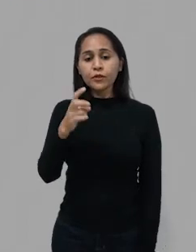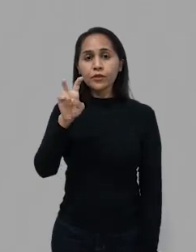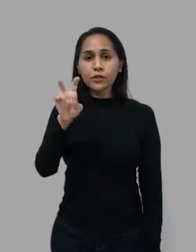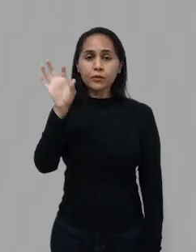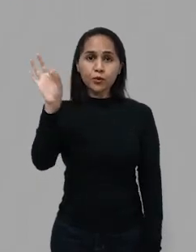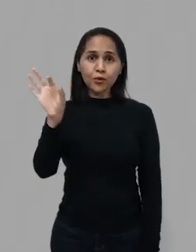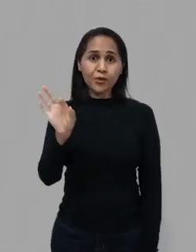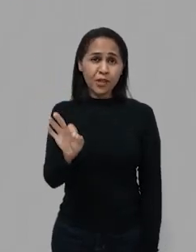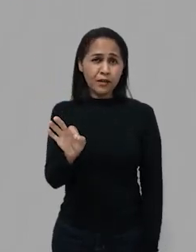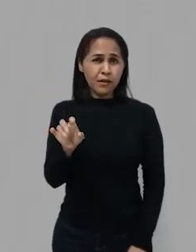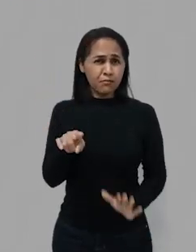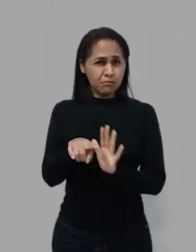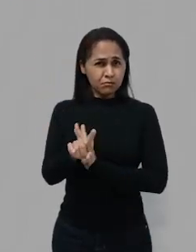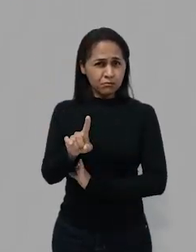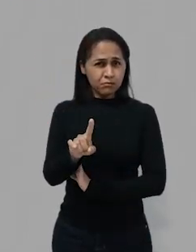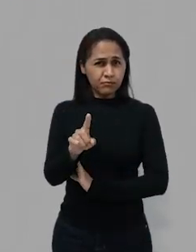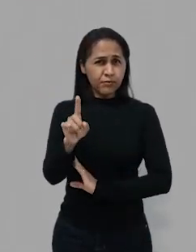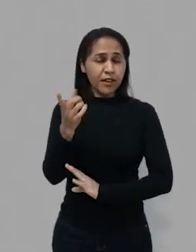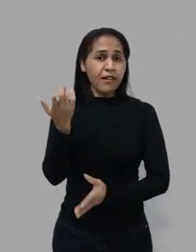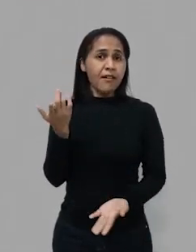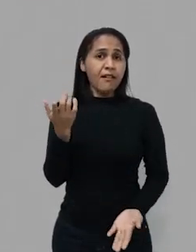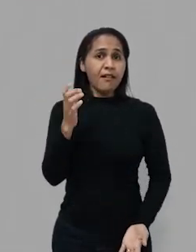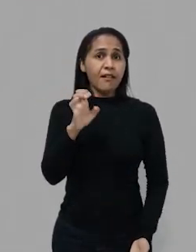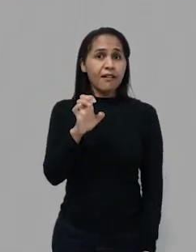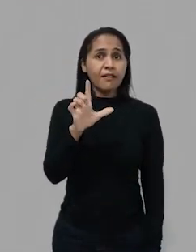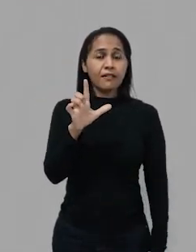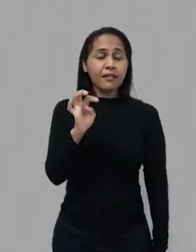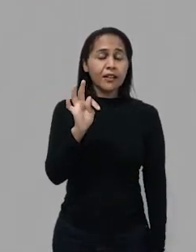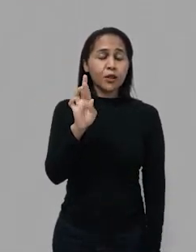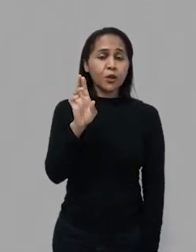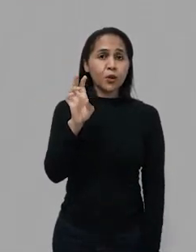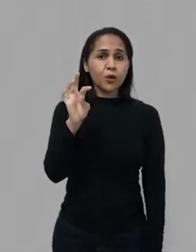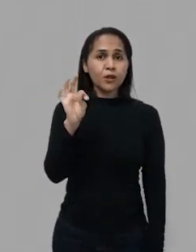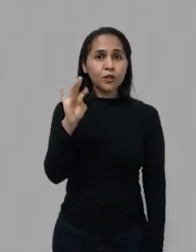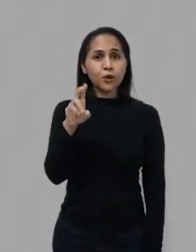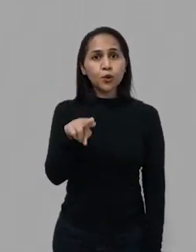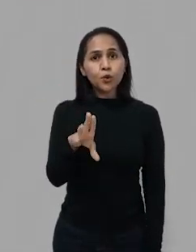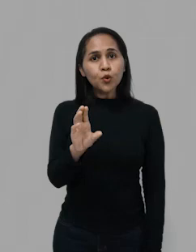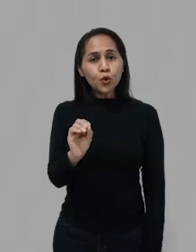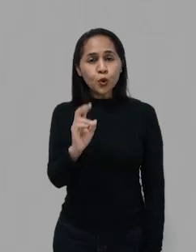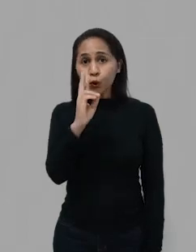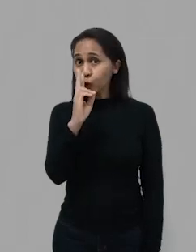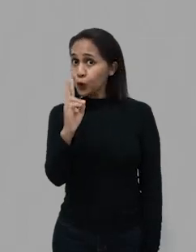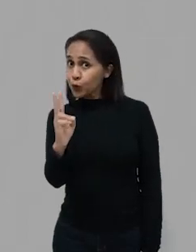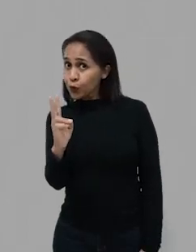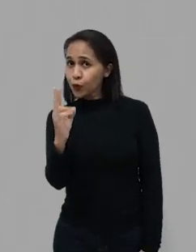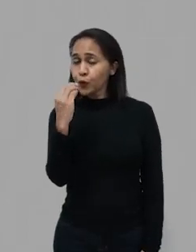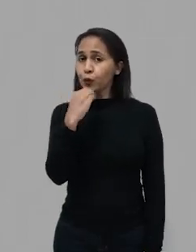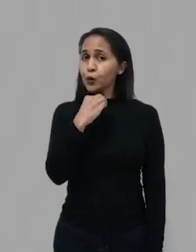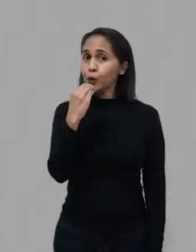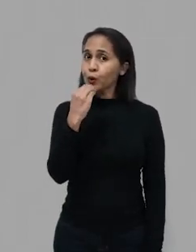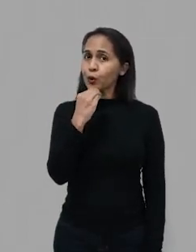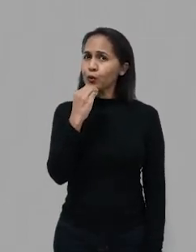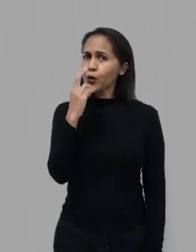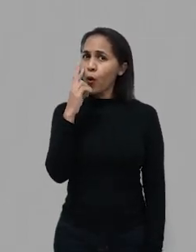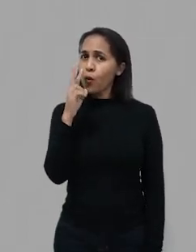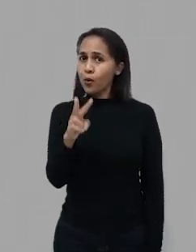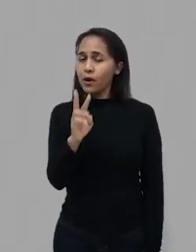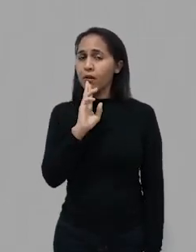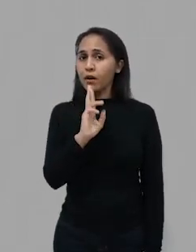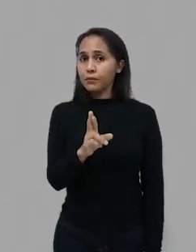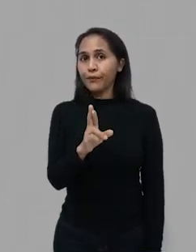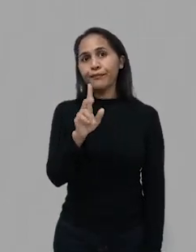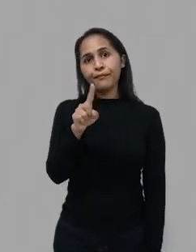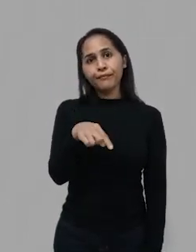forte ou é um eletrólito fraco? Fácil responder, né? É um eletrólito fraco. Por quê? Porque